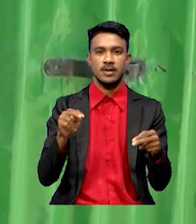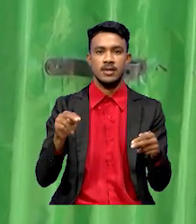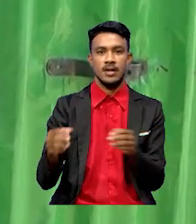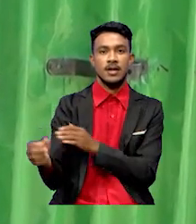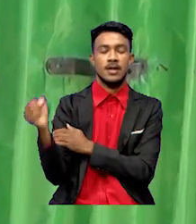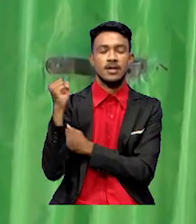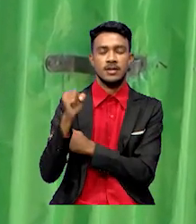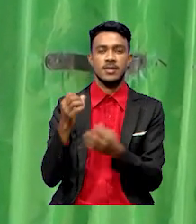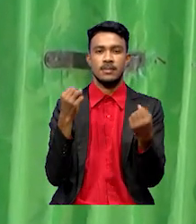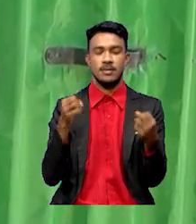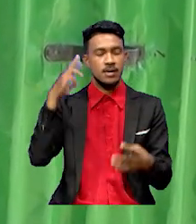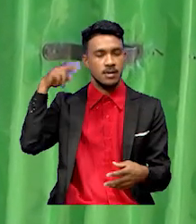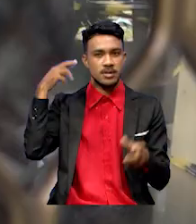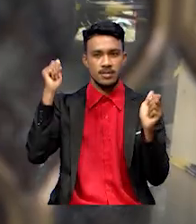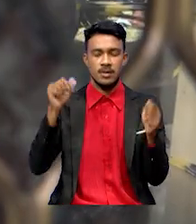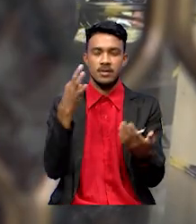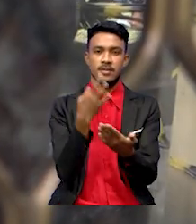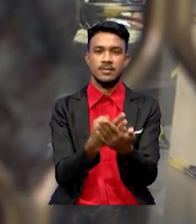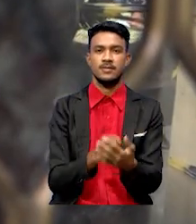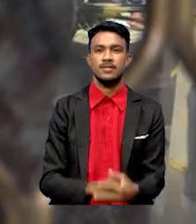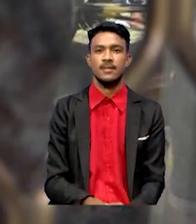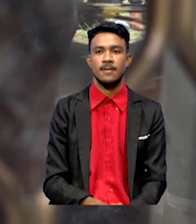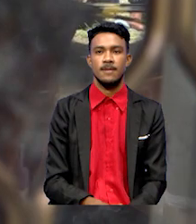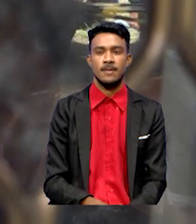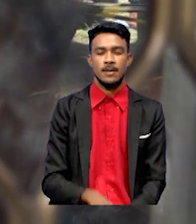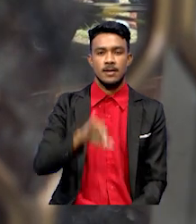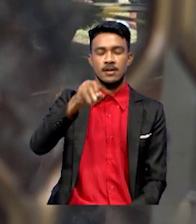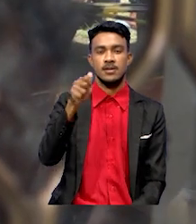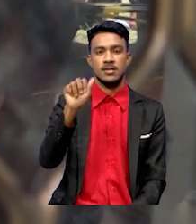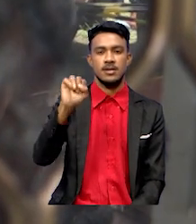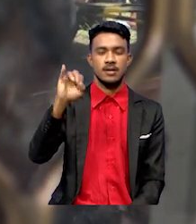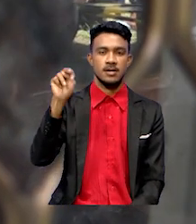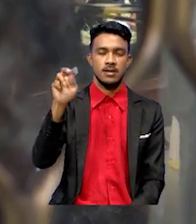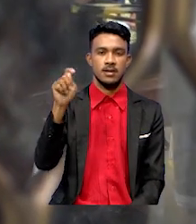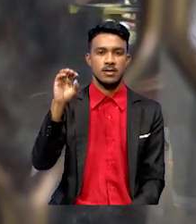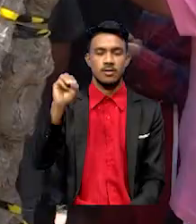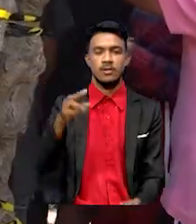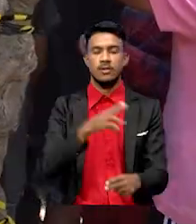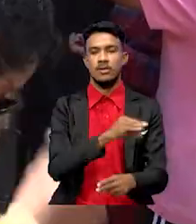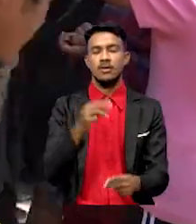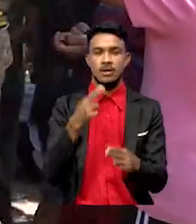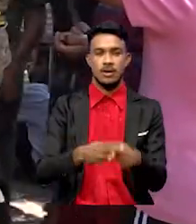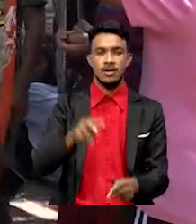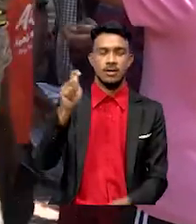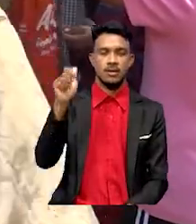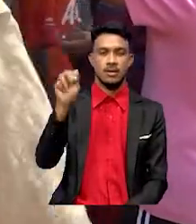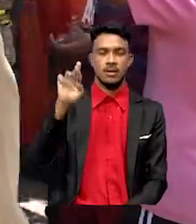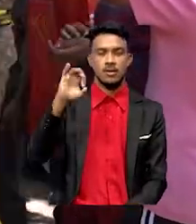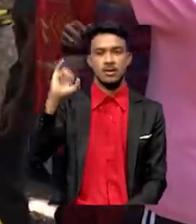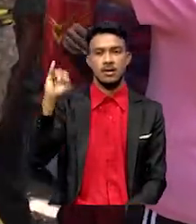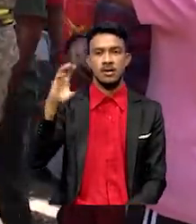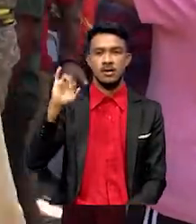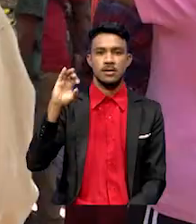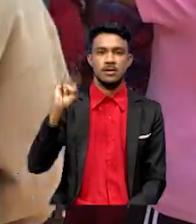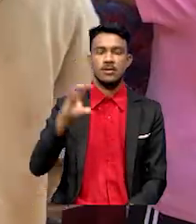makasih dong main sebagai kolam osa dulu. Jacinto Kelo no Tarcísio Punef cidadão oi kusi reconhece la participa